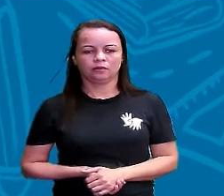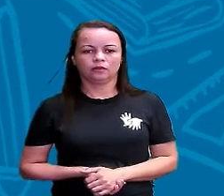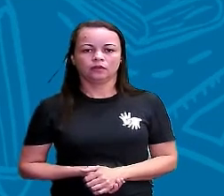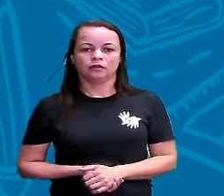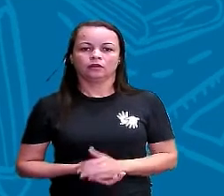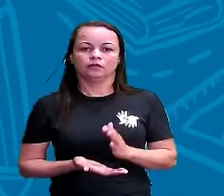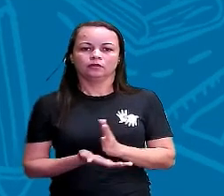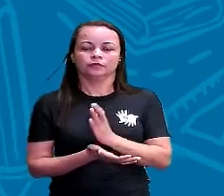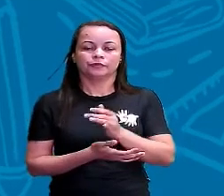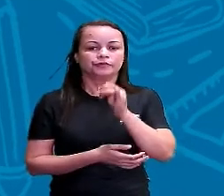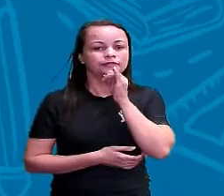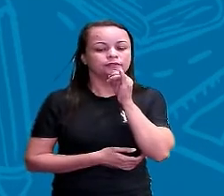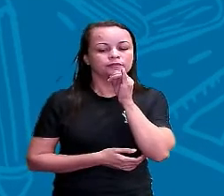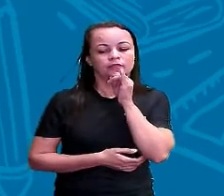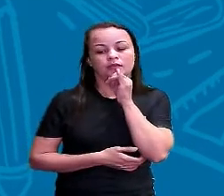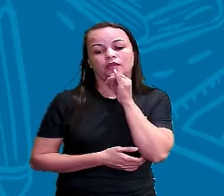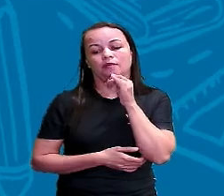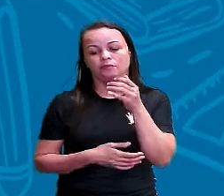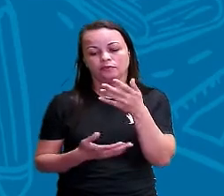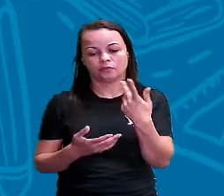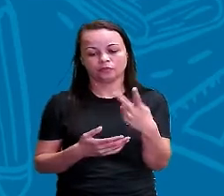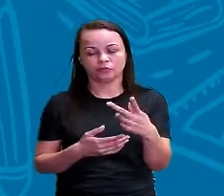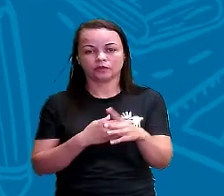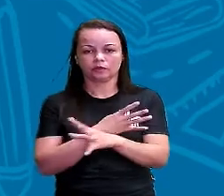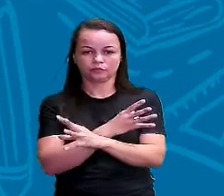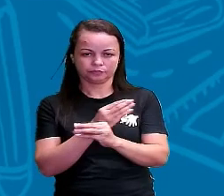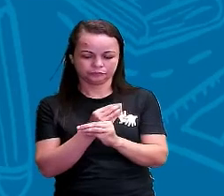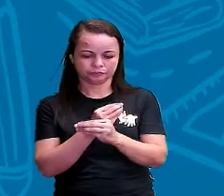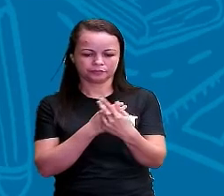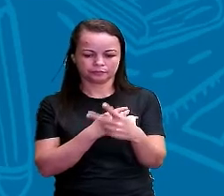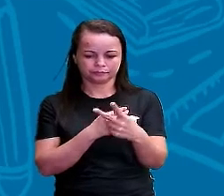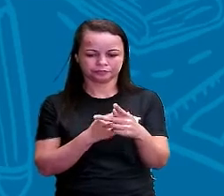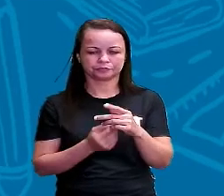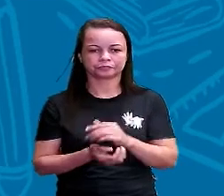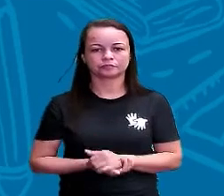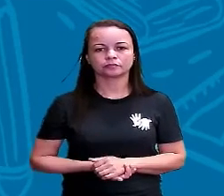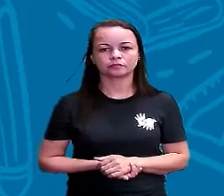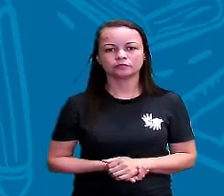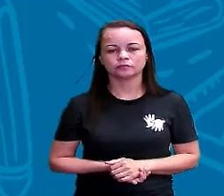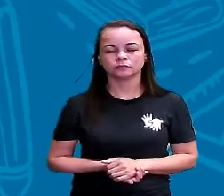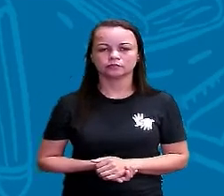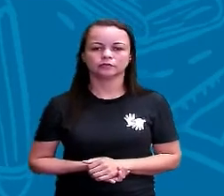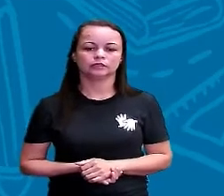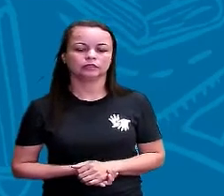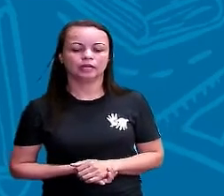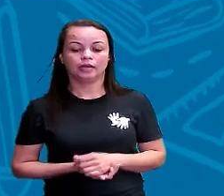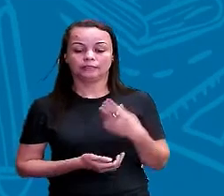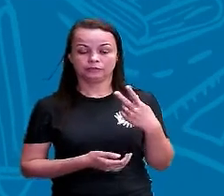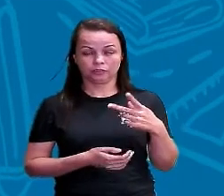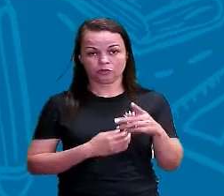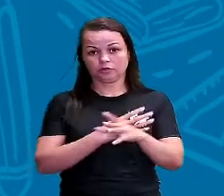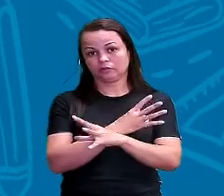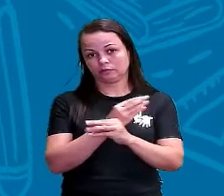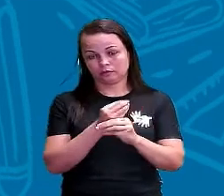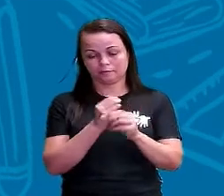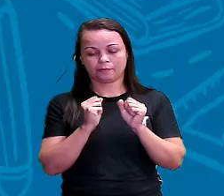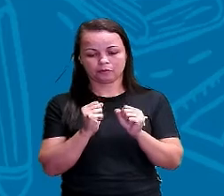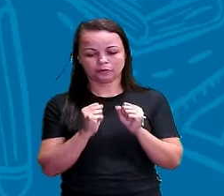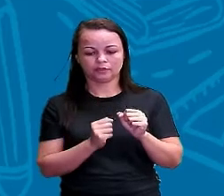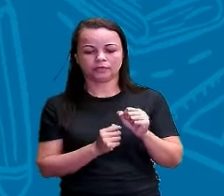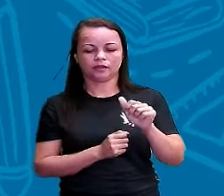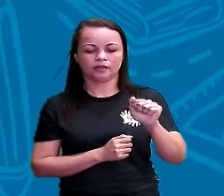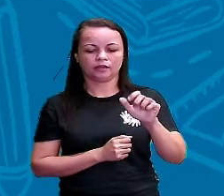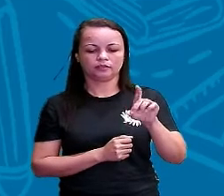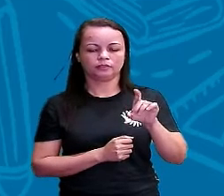Alguns exemplos aí, né? Mais classificação, aliás, das conjunções coordenativas. Então, a conjunção coordenativa, ela pode ser aditiva,